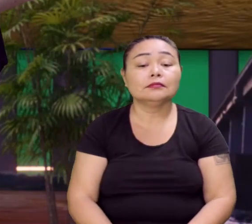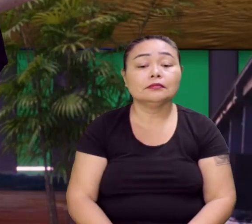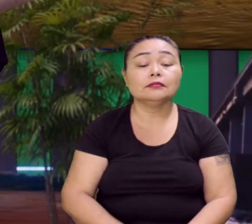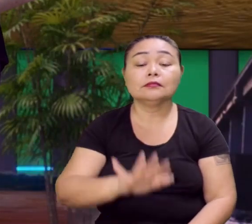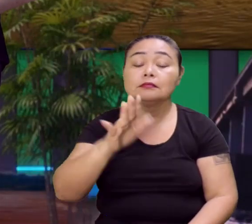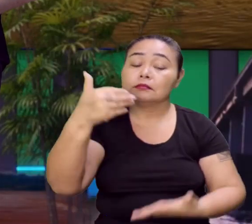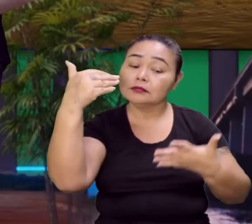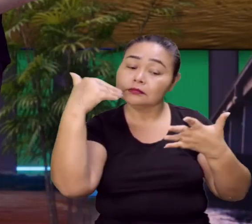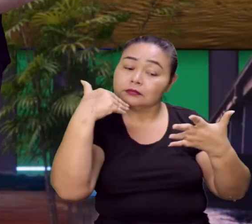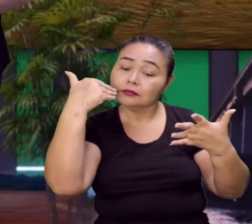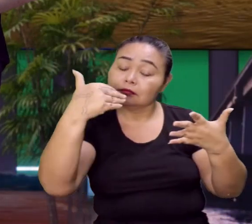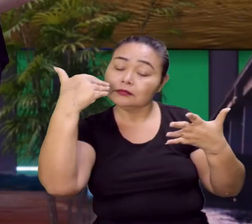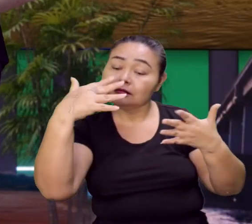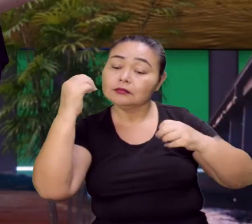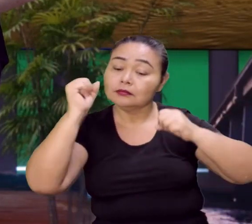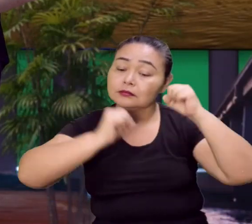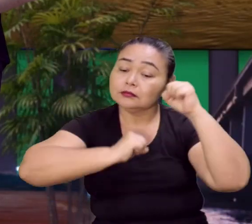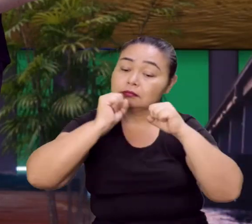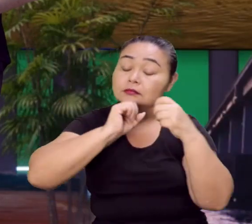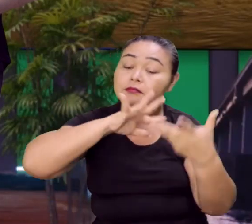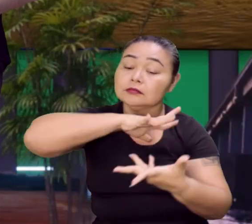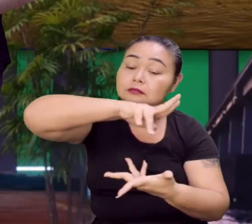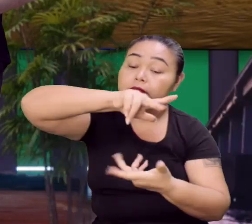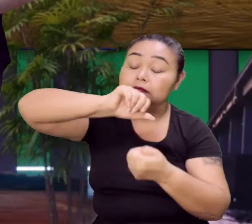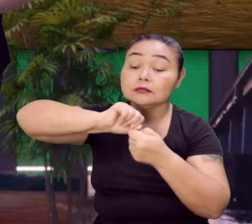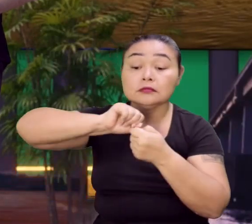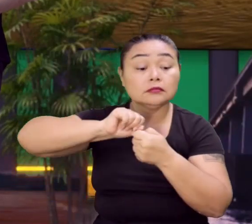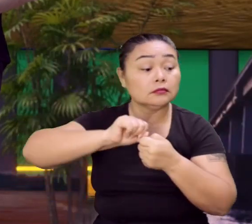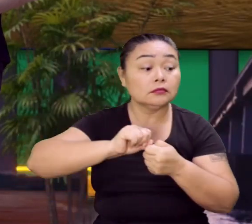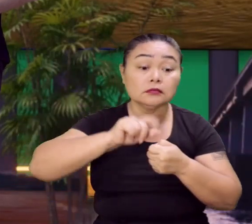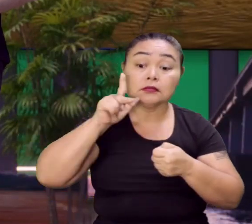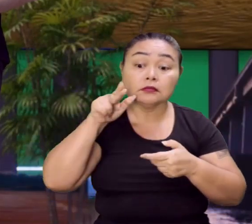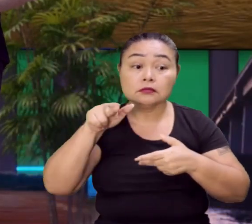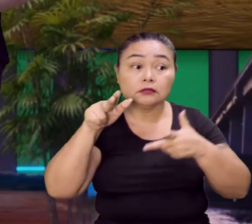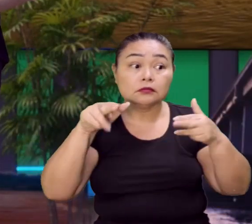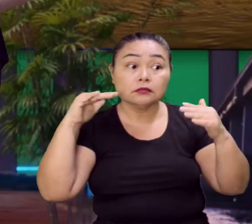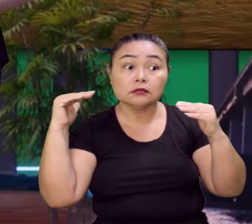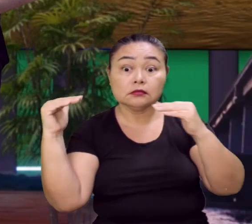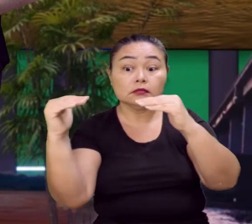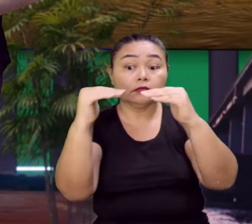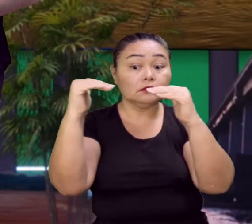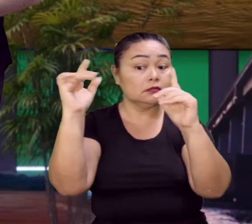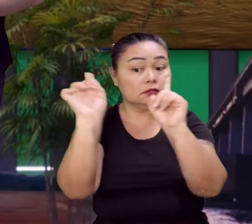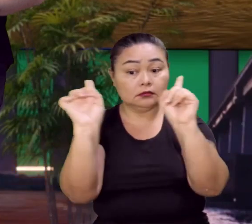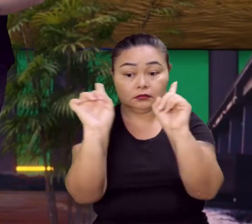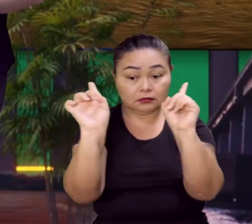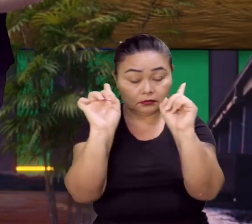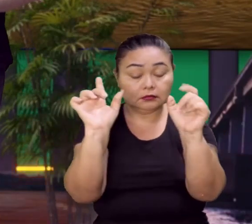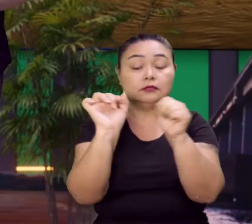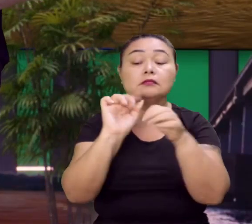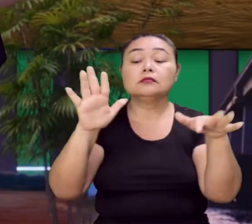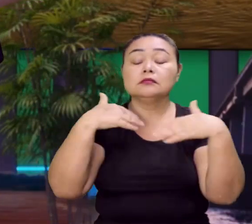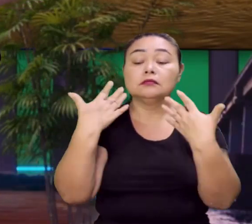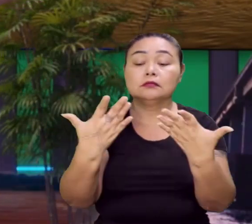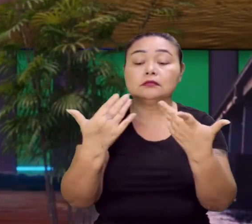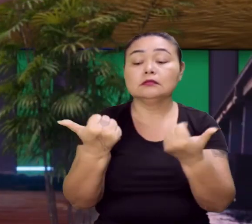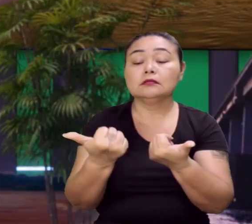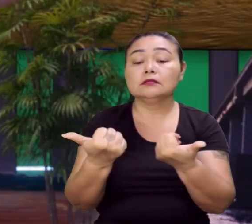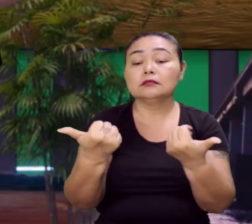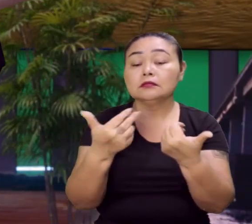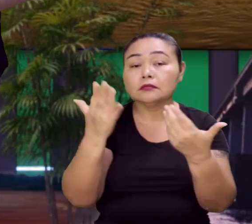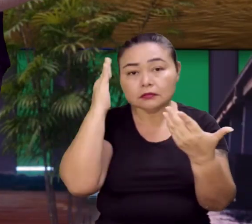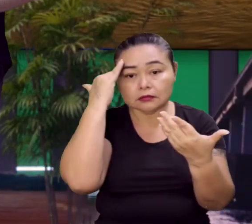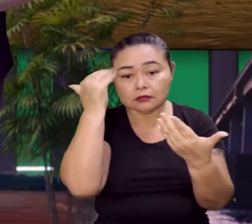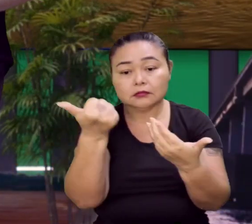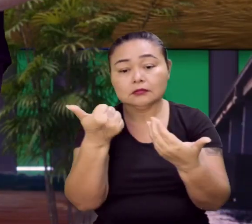As fases de industrialização no mundo não são iguais em todos os lugares do mundo. Muito bem. Beleza? Exatamente. Fechou? Deu para